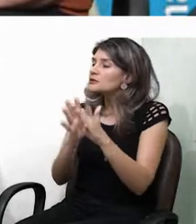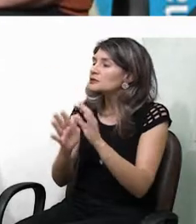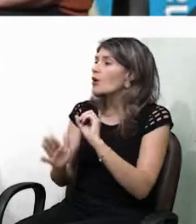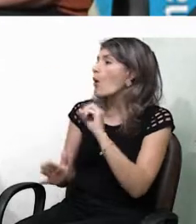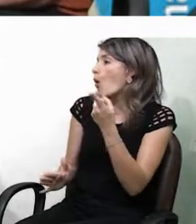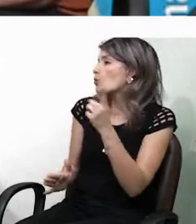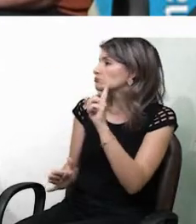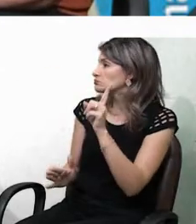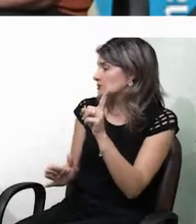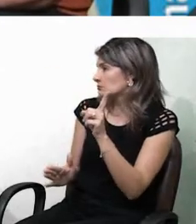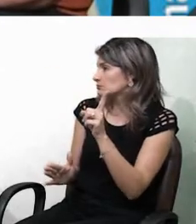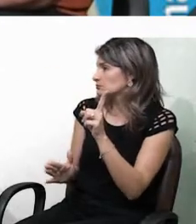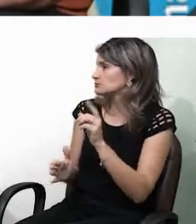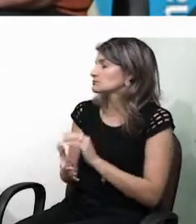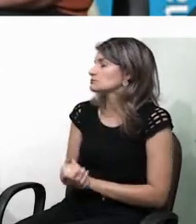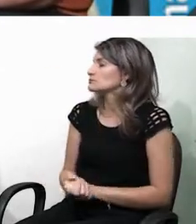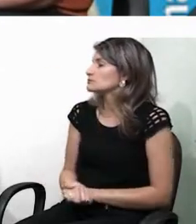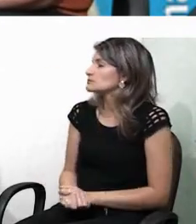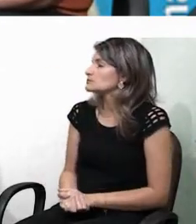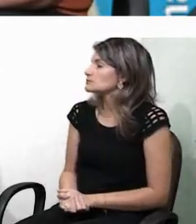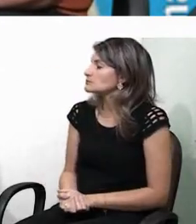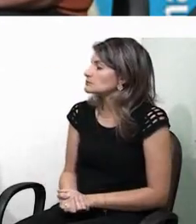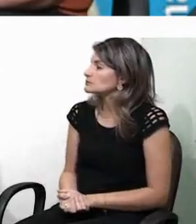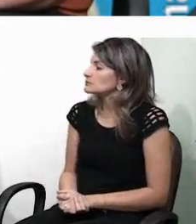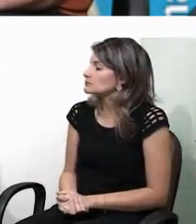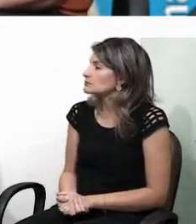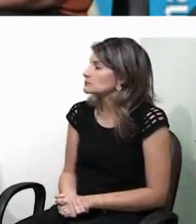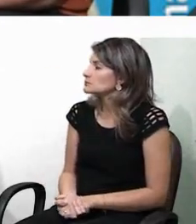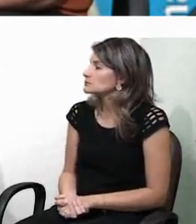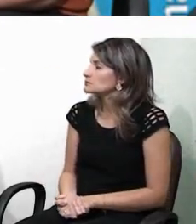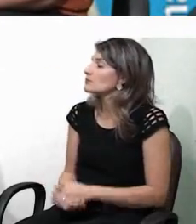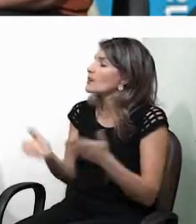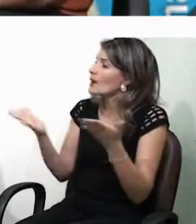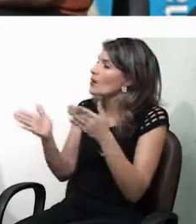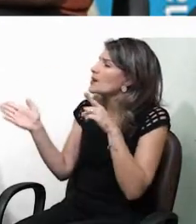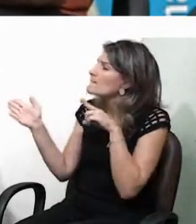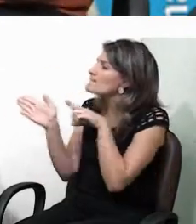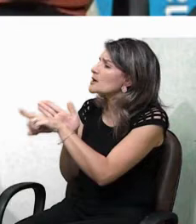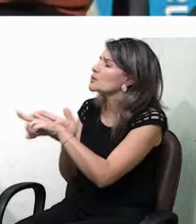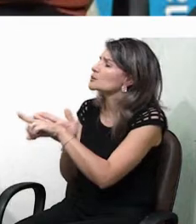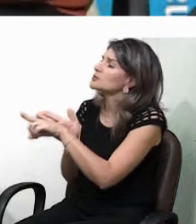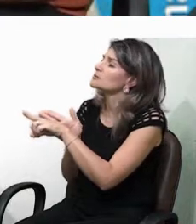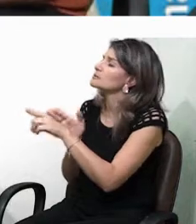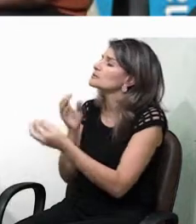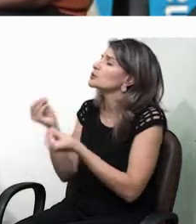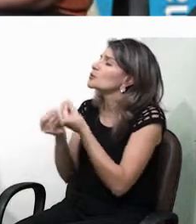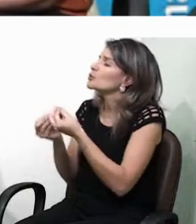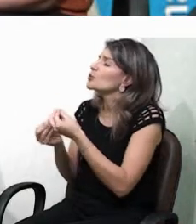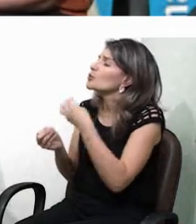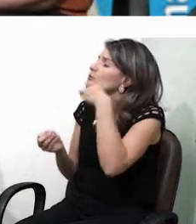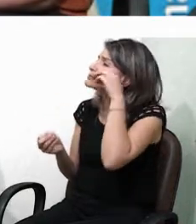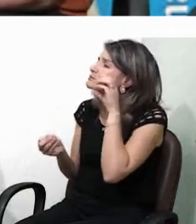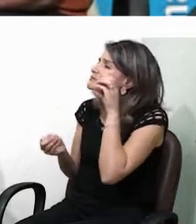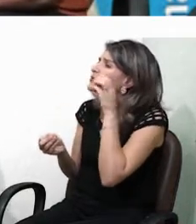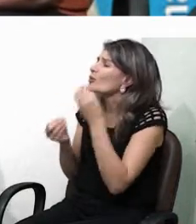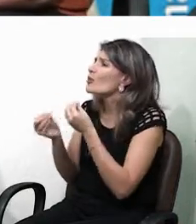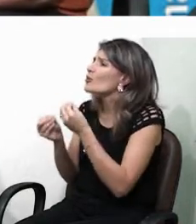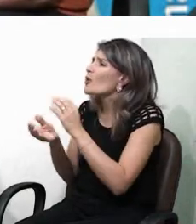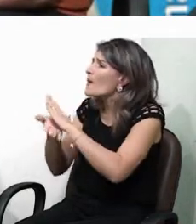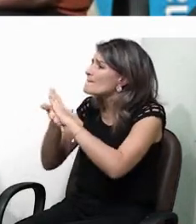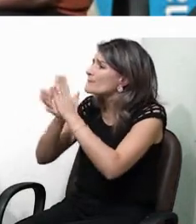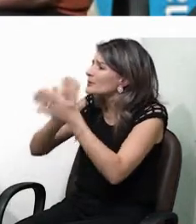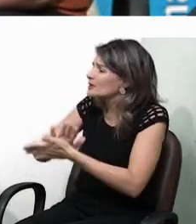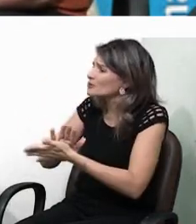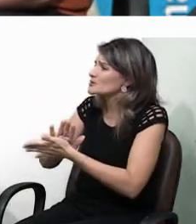Então, sobre o preconceito e principalmente sobre o medo que as pessoas têm de não conseguir se comunicar, isso é uma